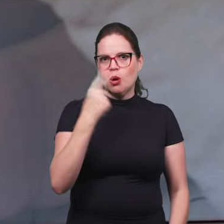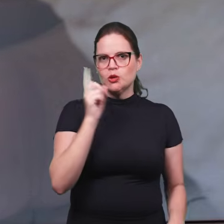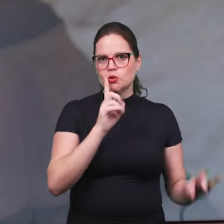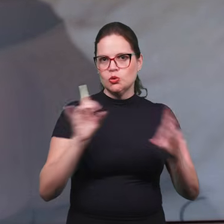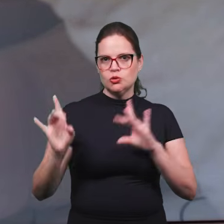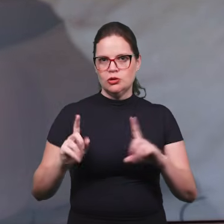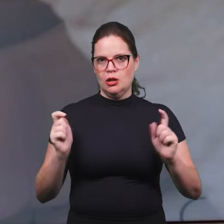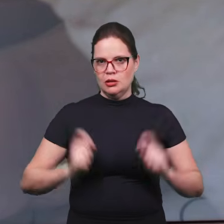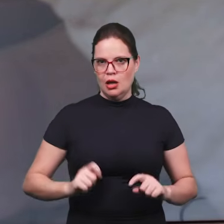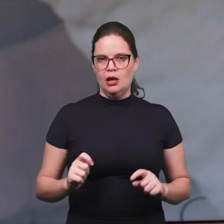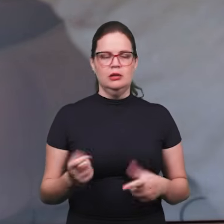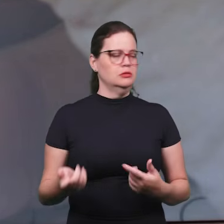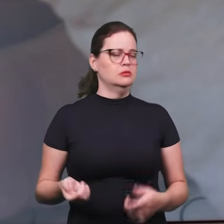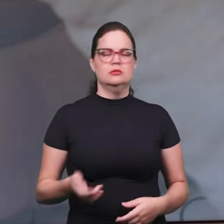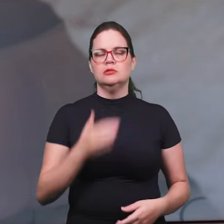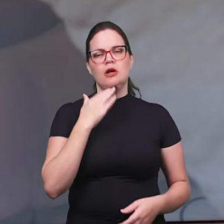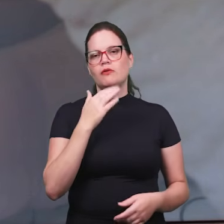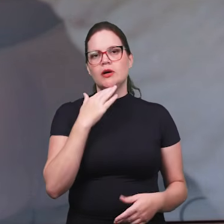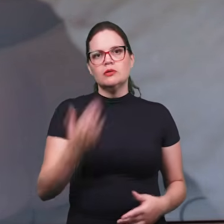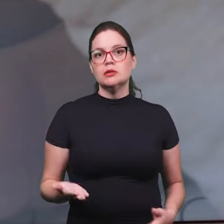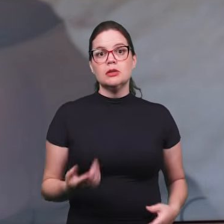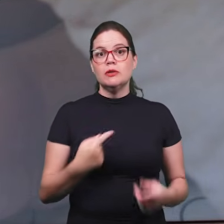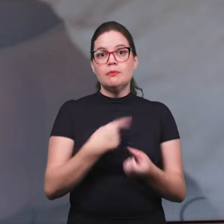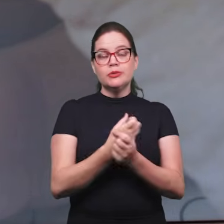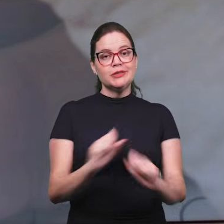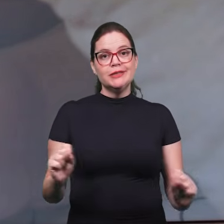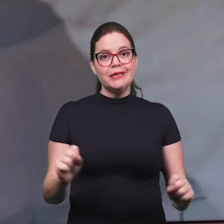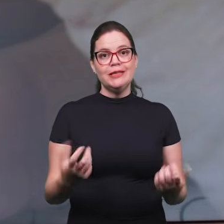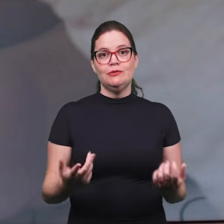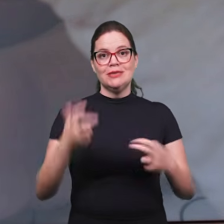dia. Não vai se manter. Não vai